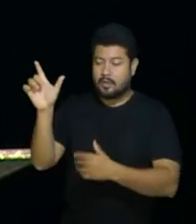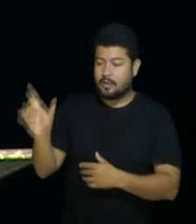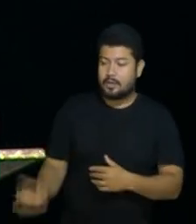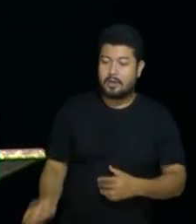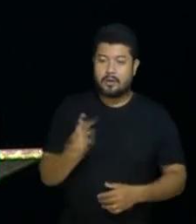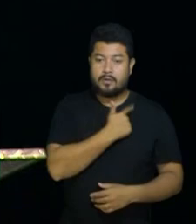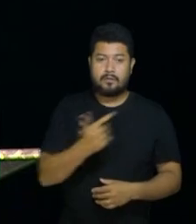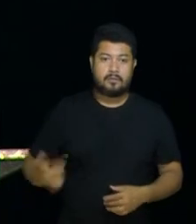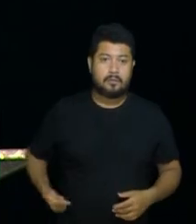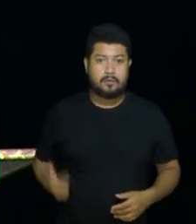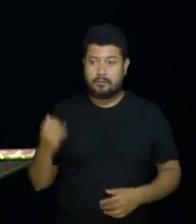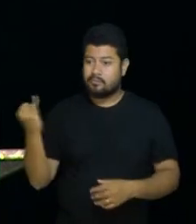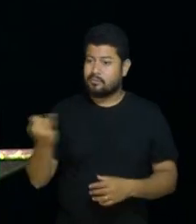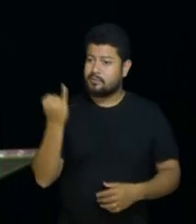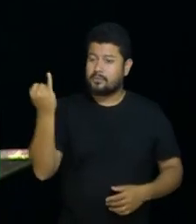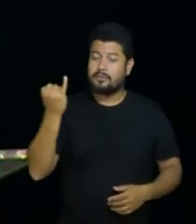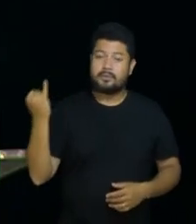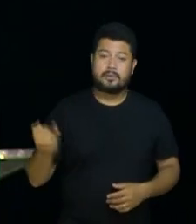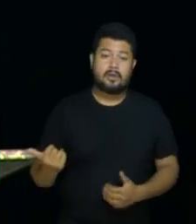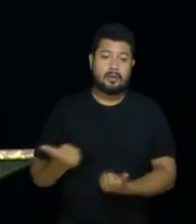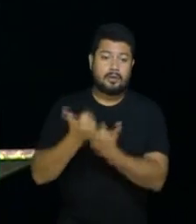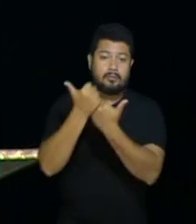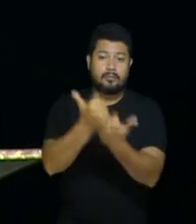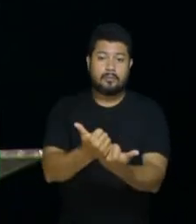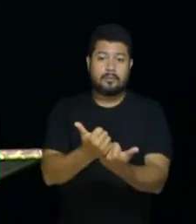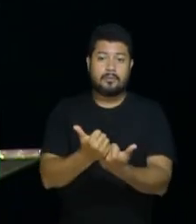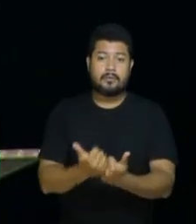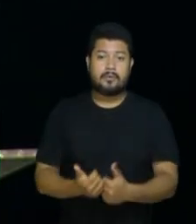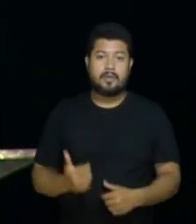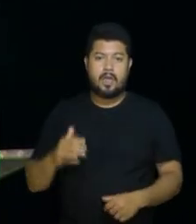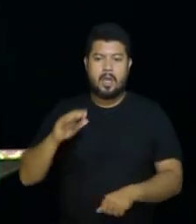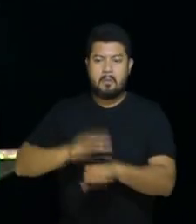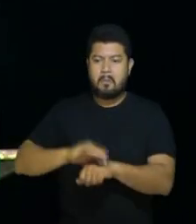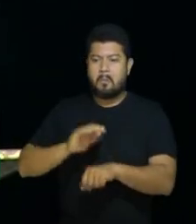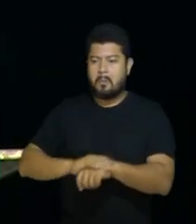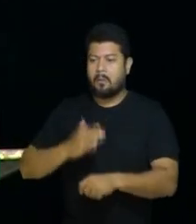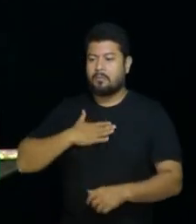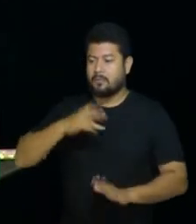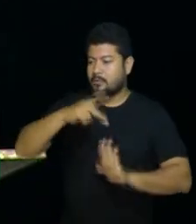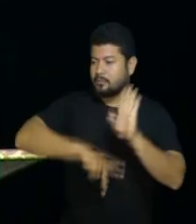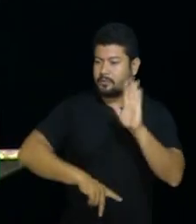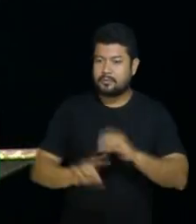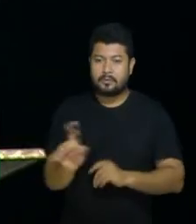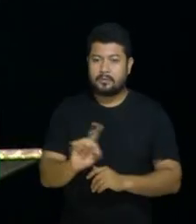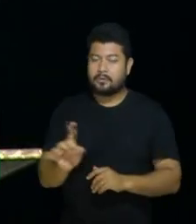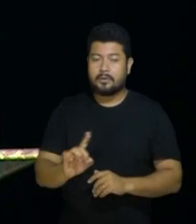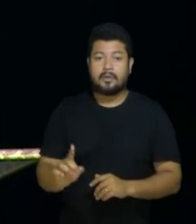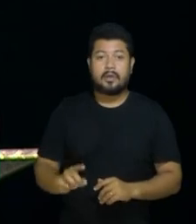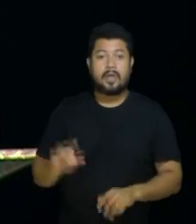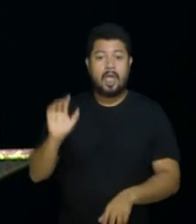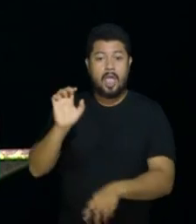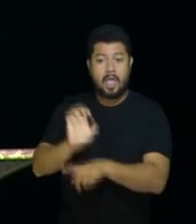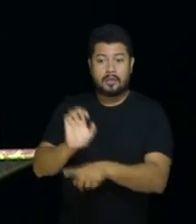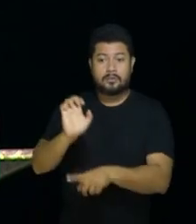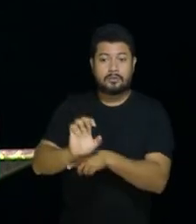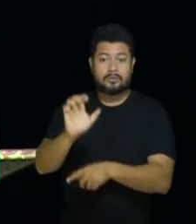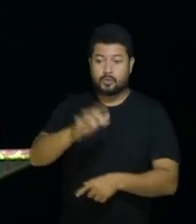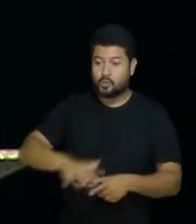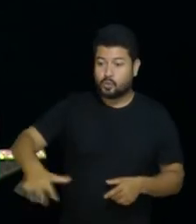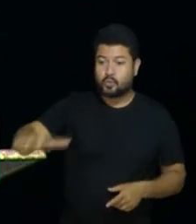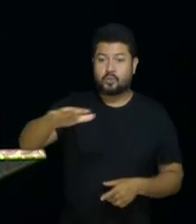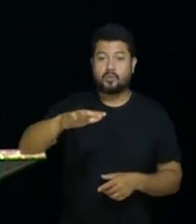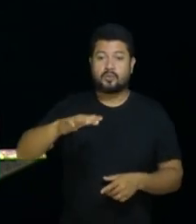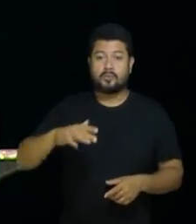apoio do governador Jorginho. Isso não é um projeto do Camilo, não é um projeto da Assembleia, é um projeto do Estado de Santa Catarina, para que